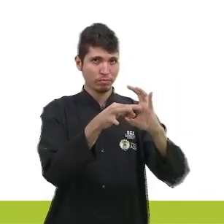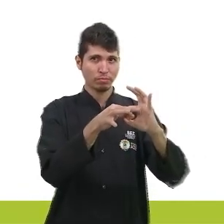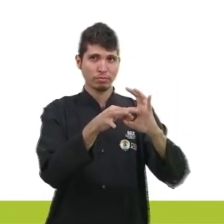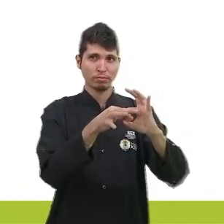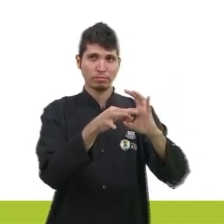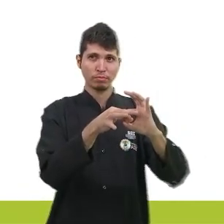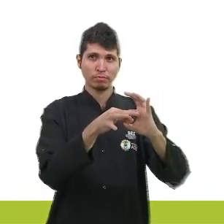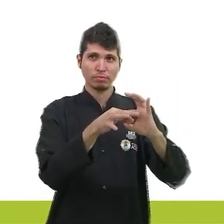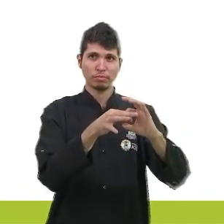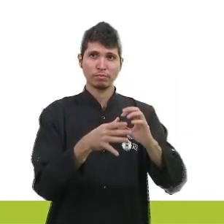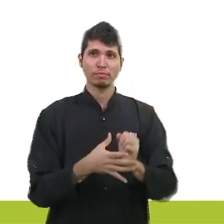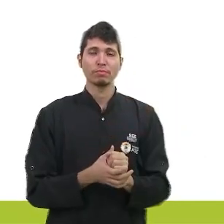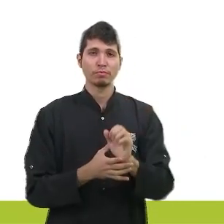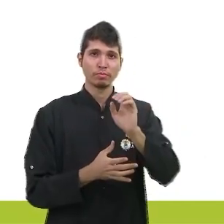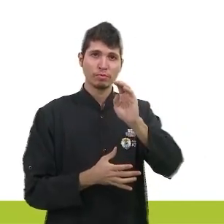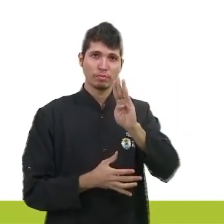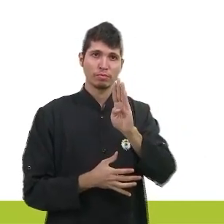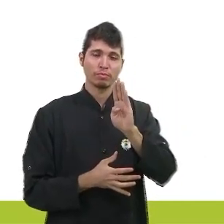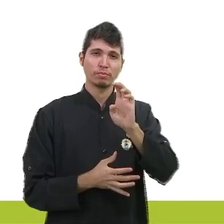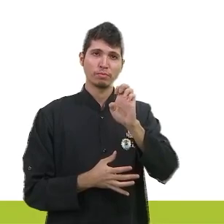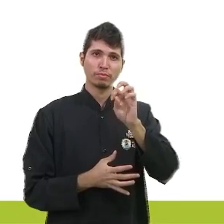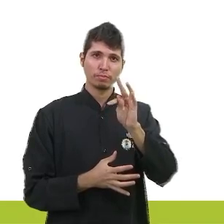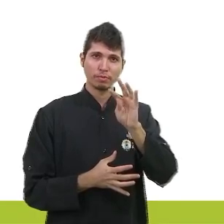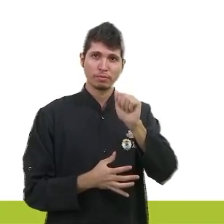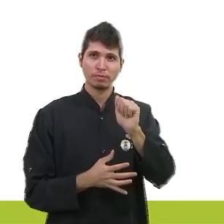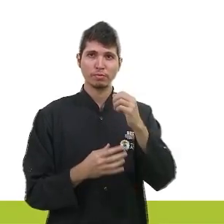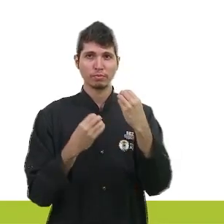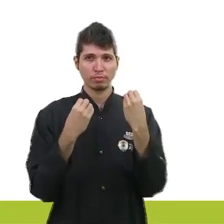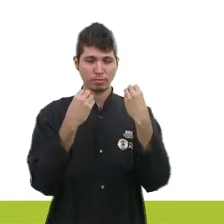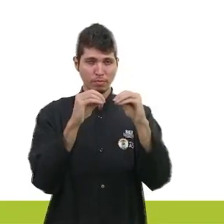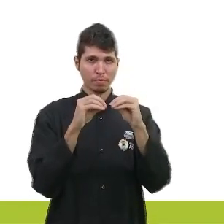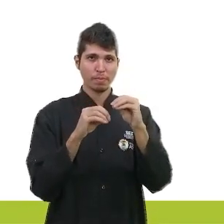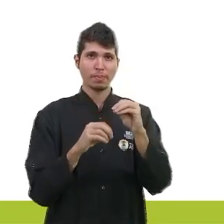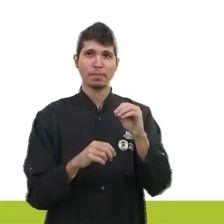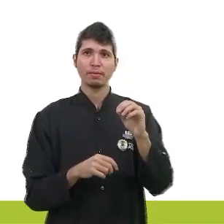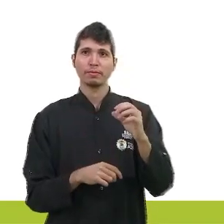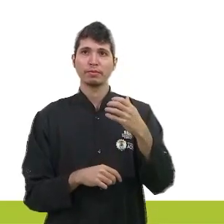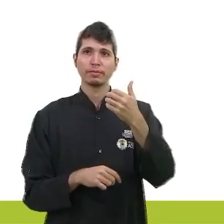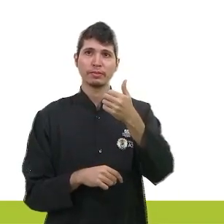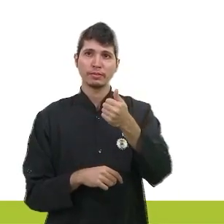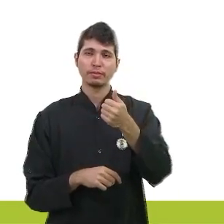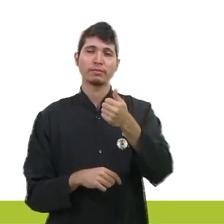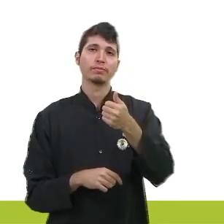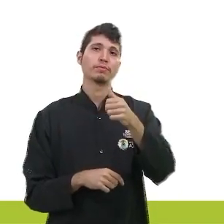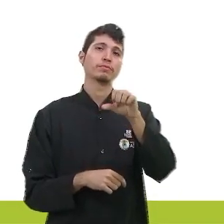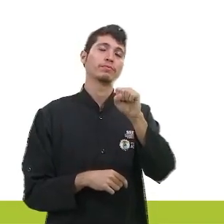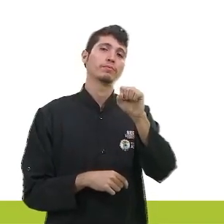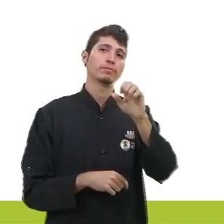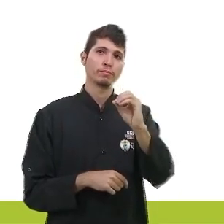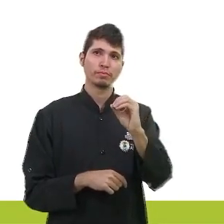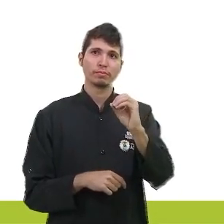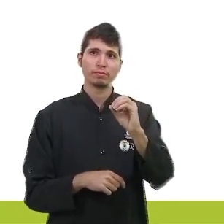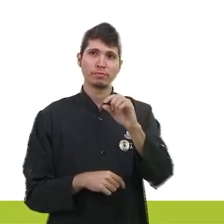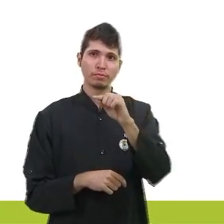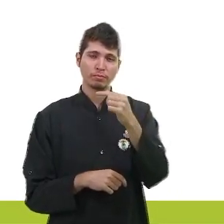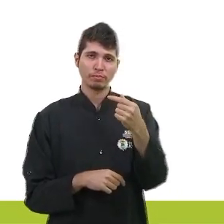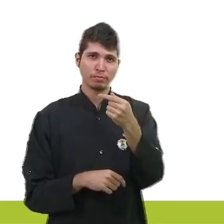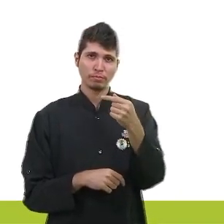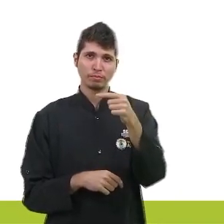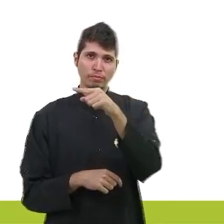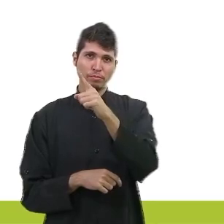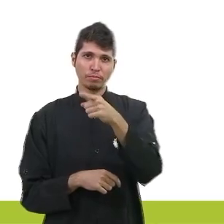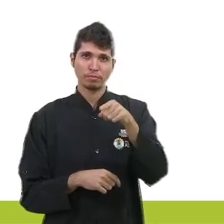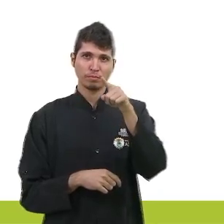como 180 menos alfa. Em outras palavras, 180 menos